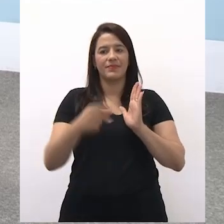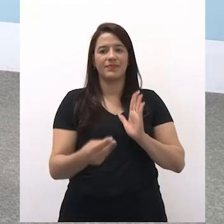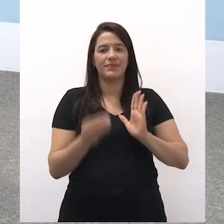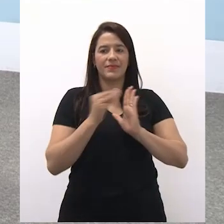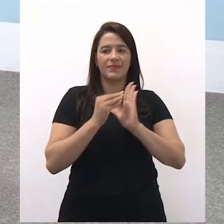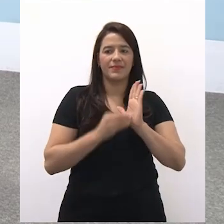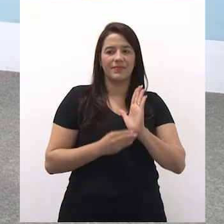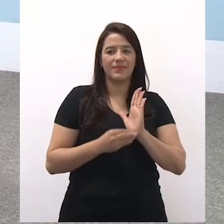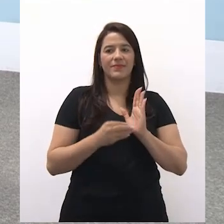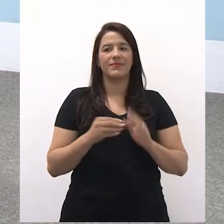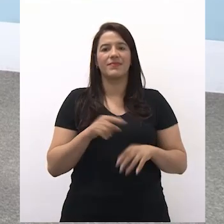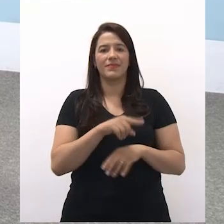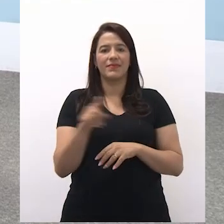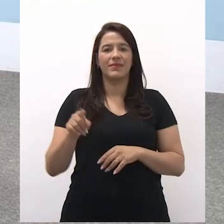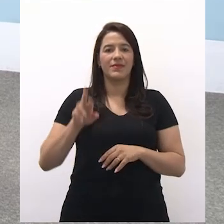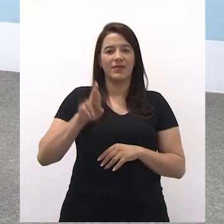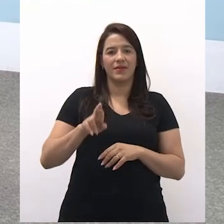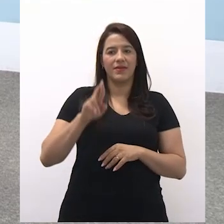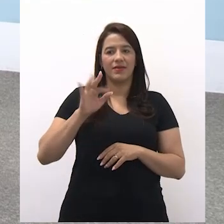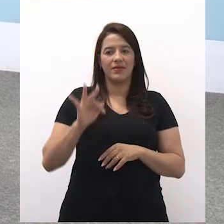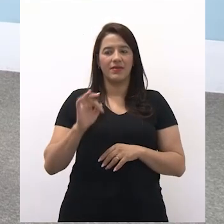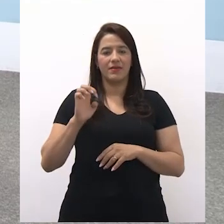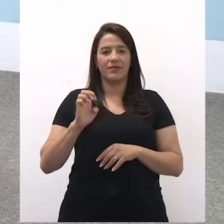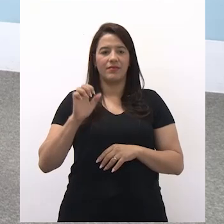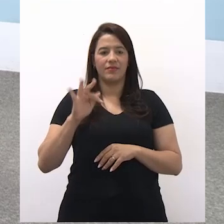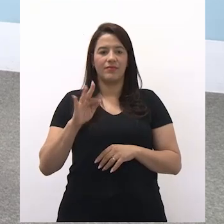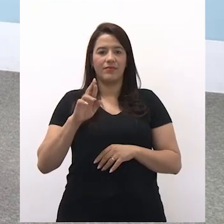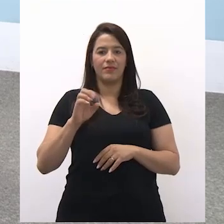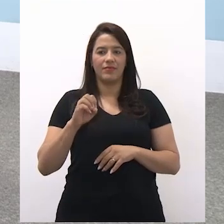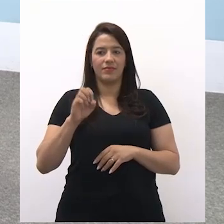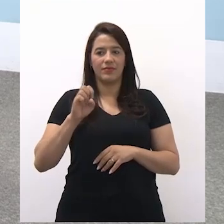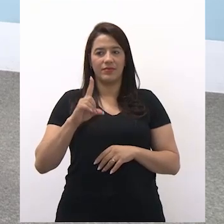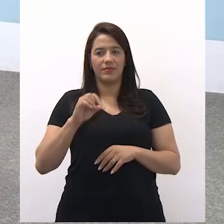anotadinho aqui. E o Rivotril, né, Vanderlei, que apareceu bastante aqui.